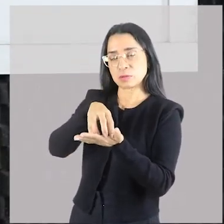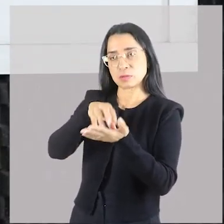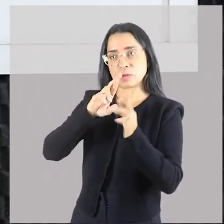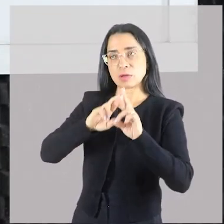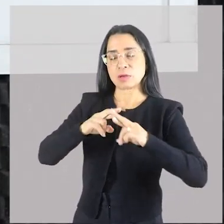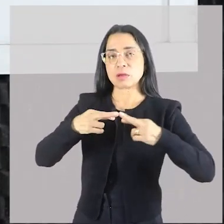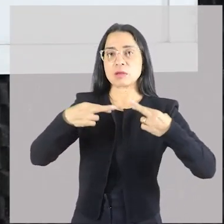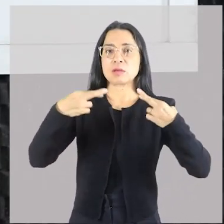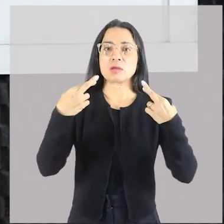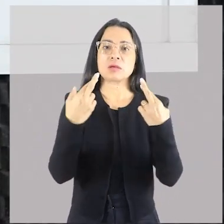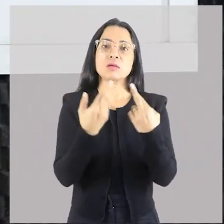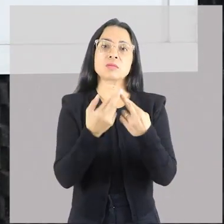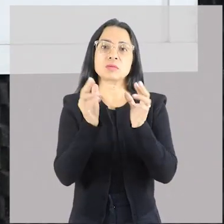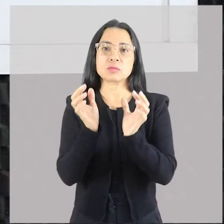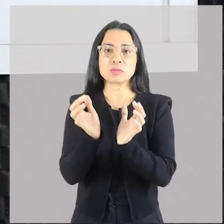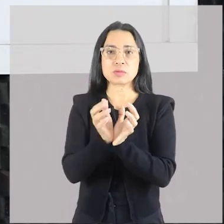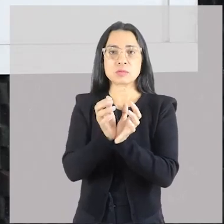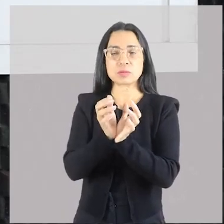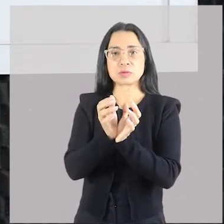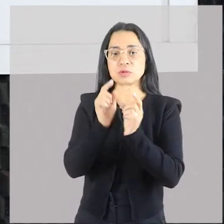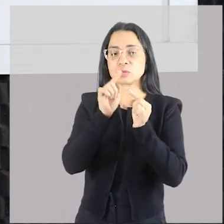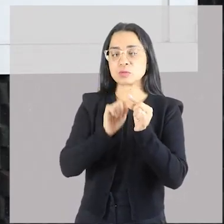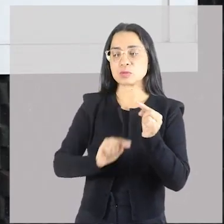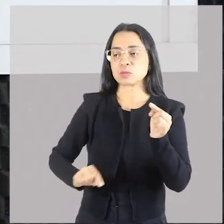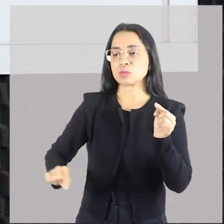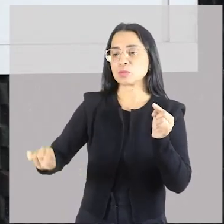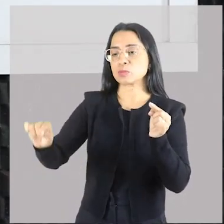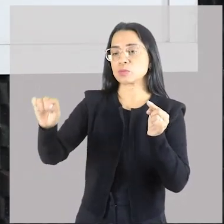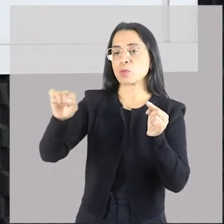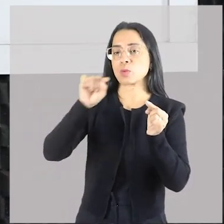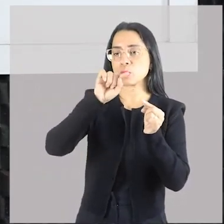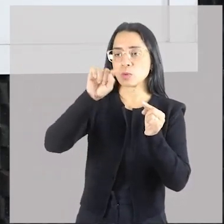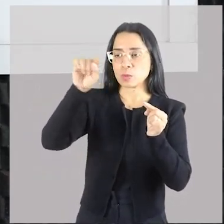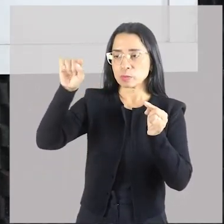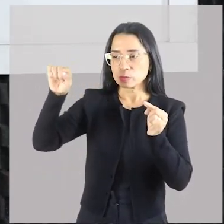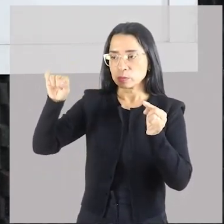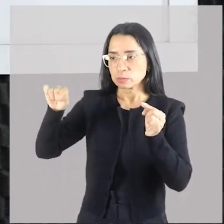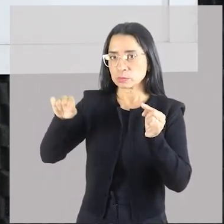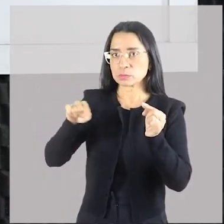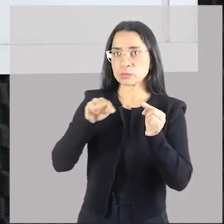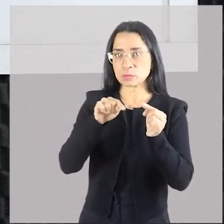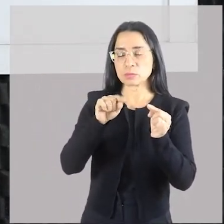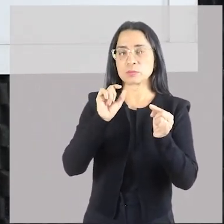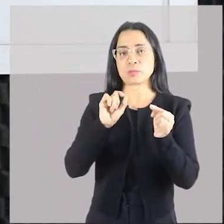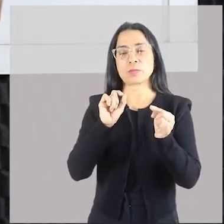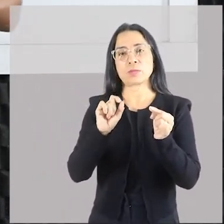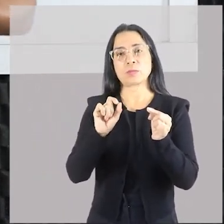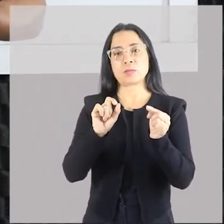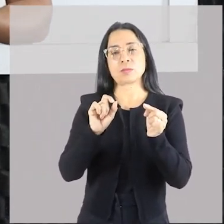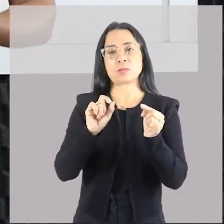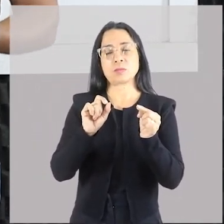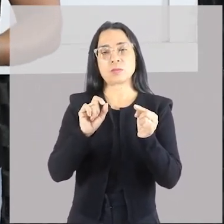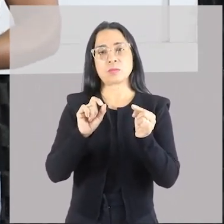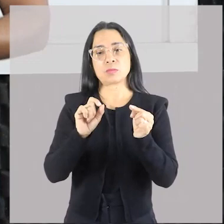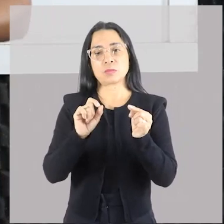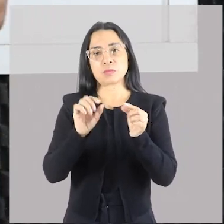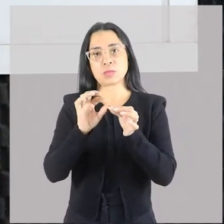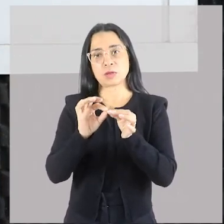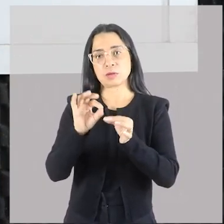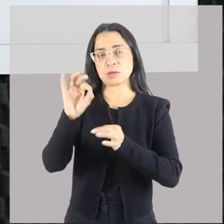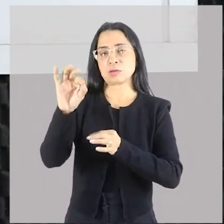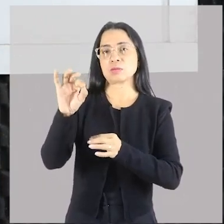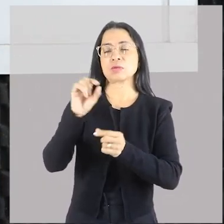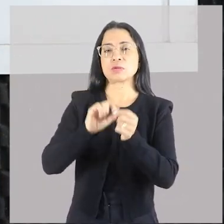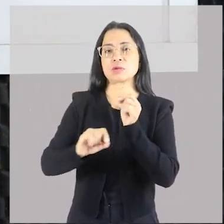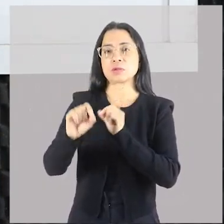reunião, o agrupamento de todos esses pontos que distam ou que